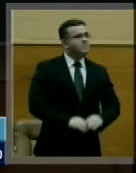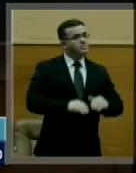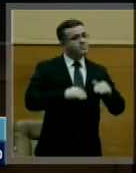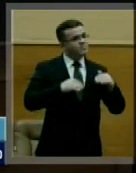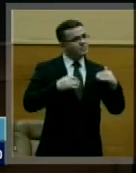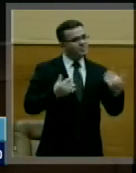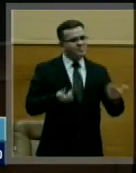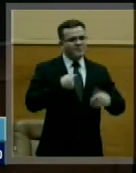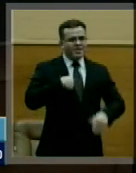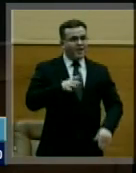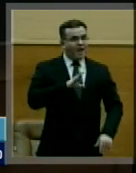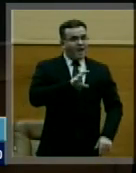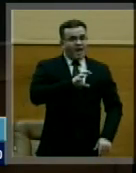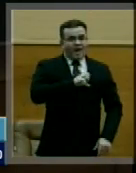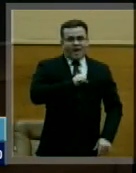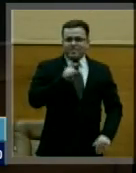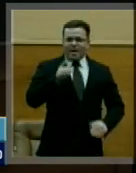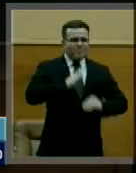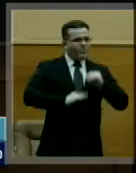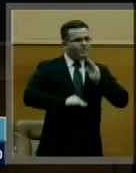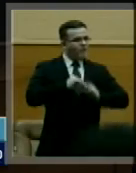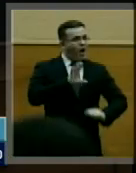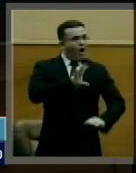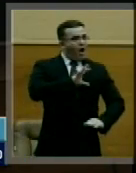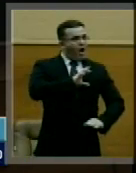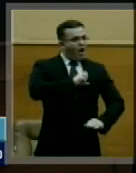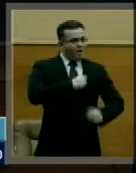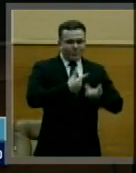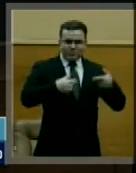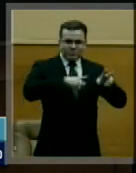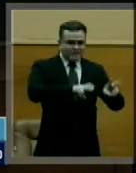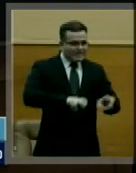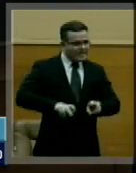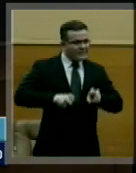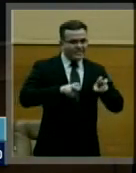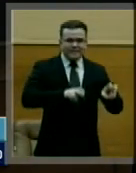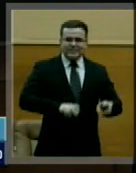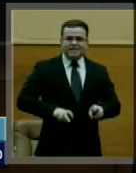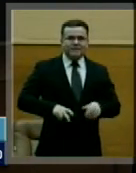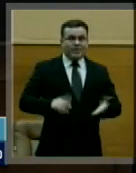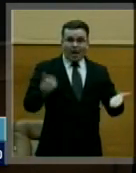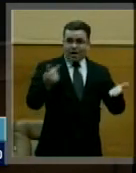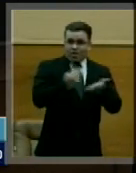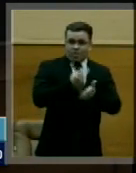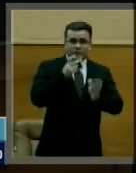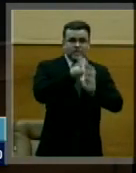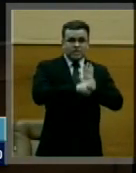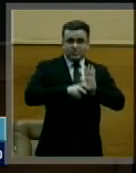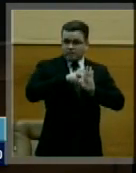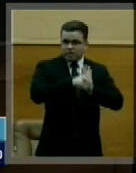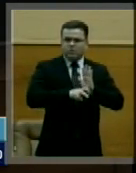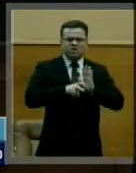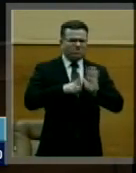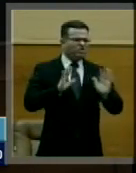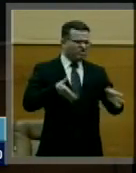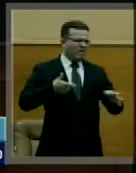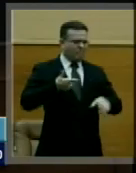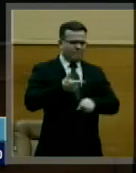muito apaixonado pela profissão, sabe? Muito apaixonado mesmo. Até, inclusive, depois do ocorrido, que